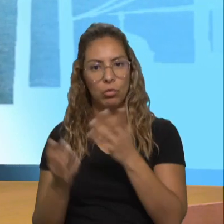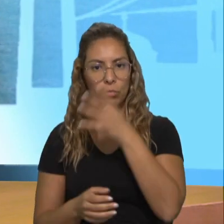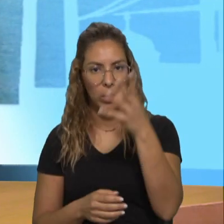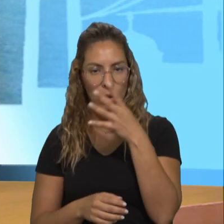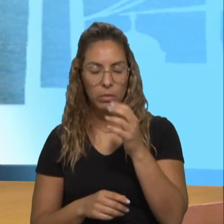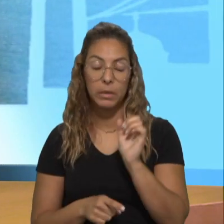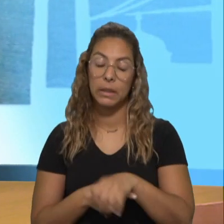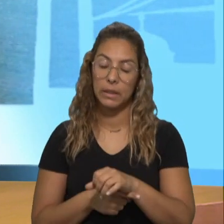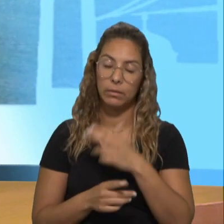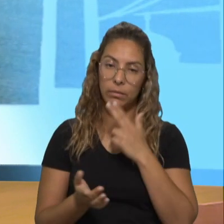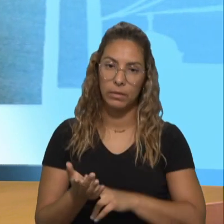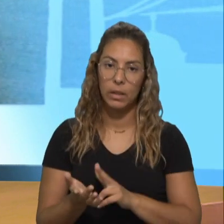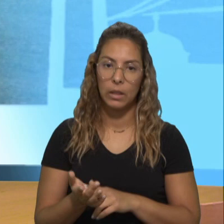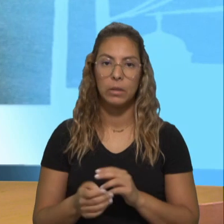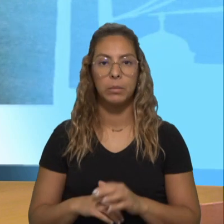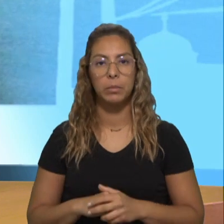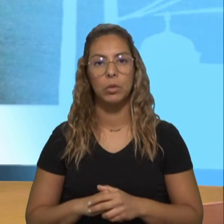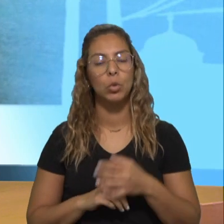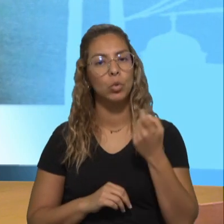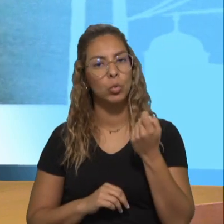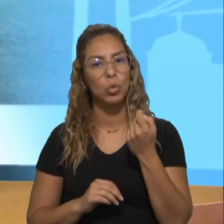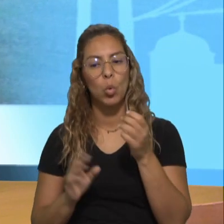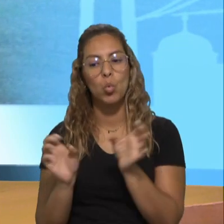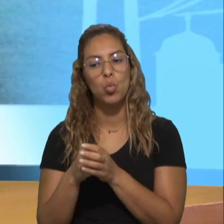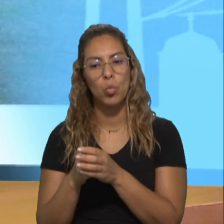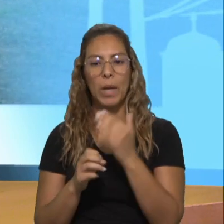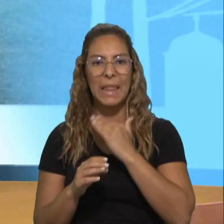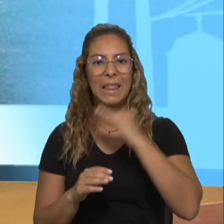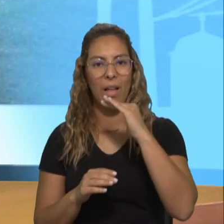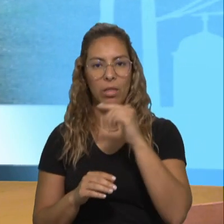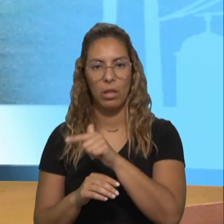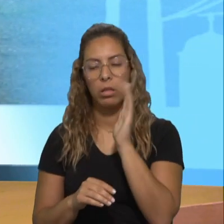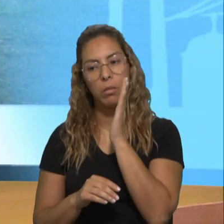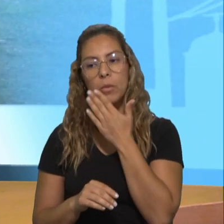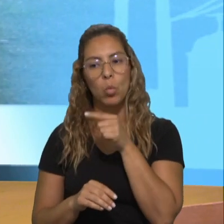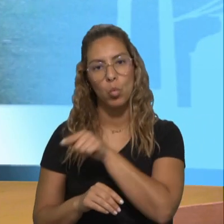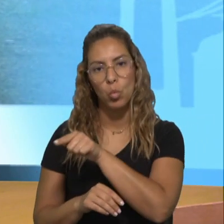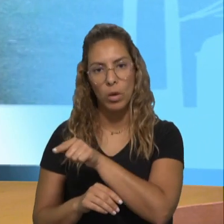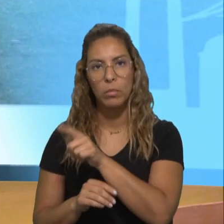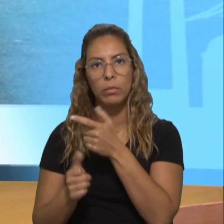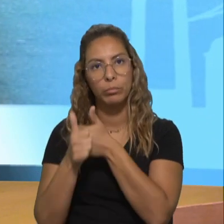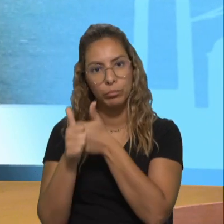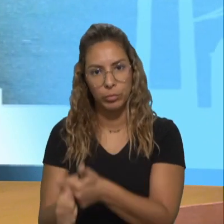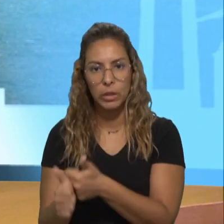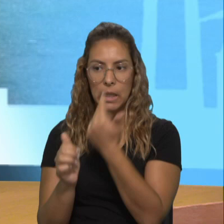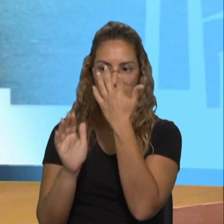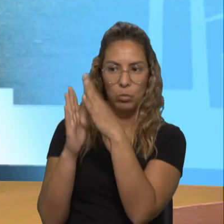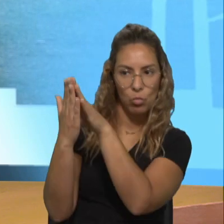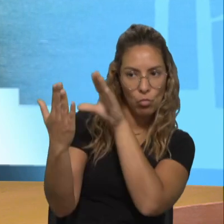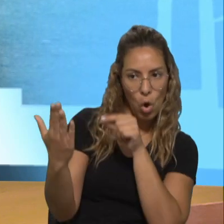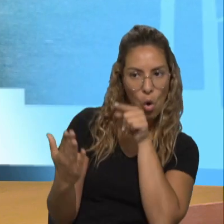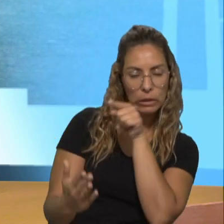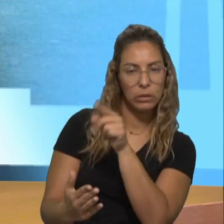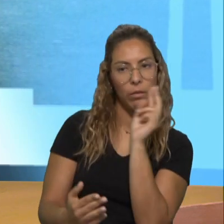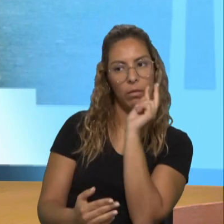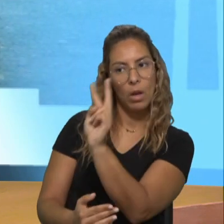que existe ainda uma faixa etária, aliás, existe determinada faixa etária que ainda se rege muito pelo exemplo. E